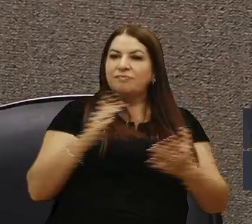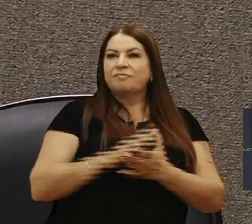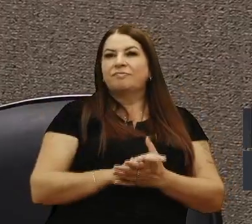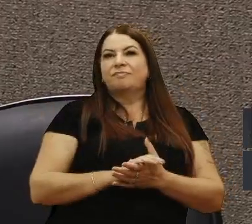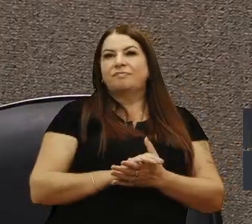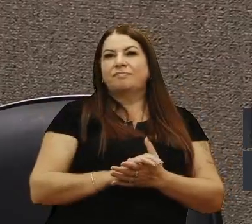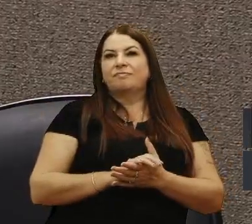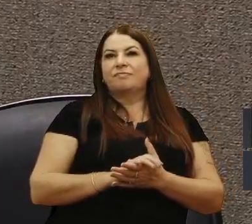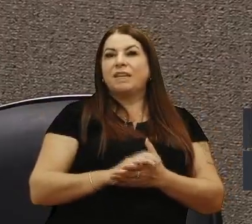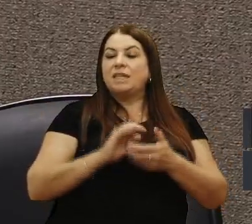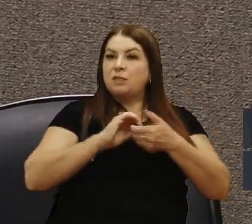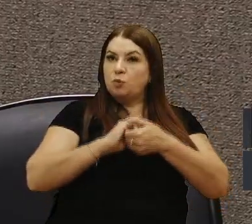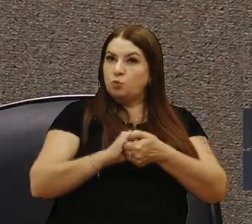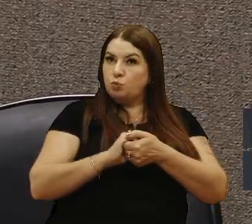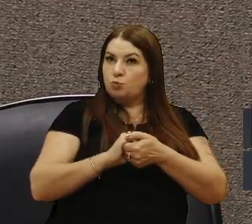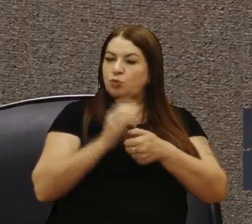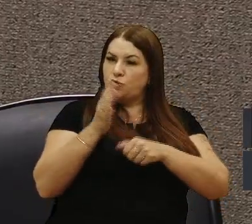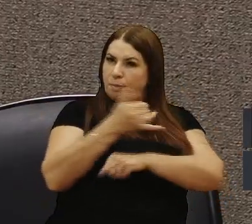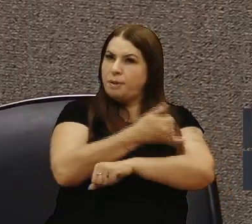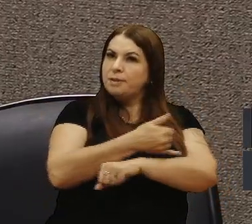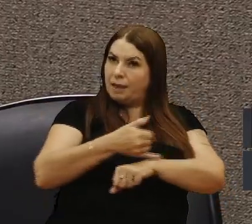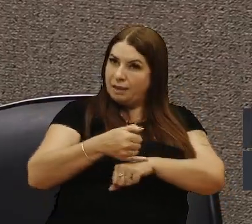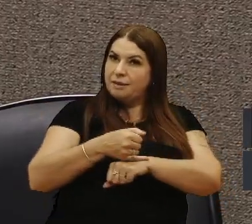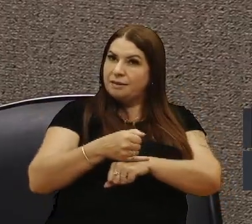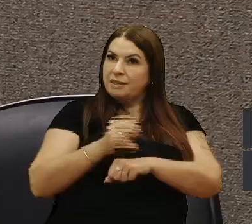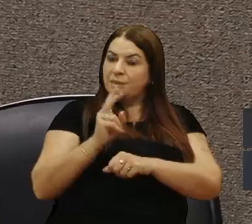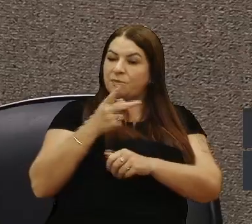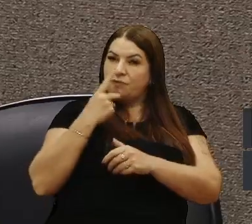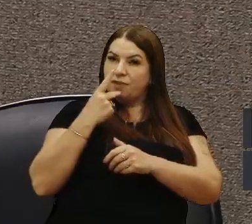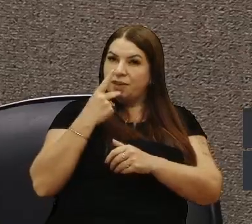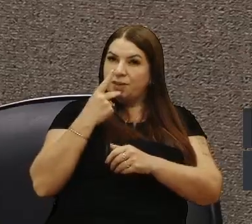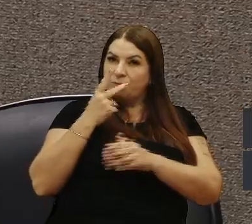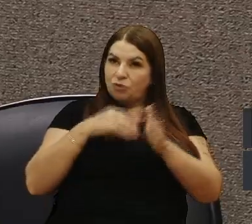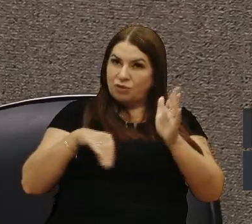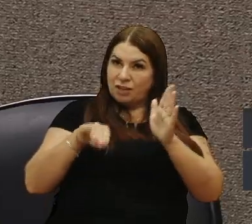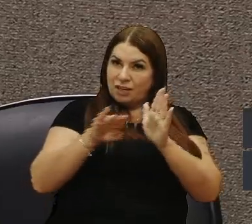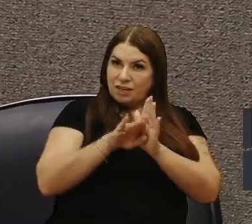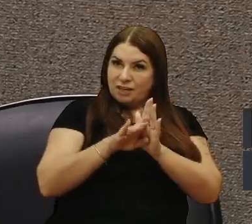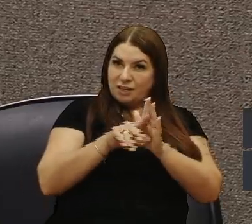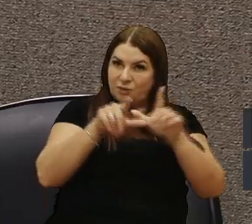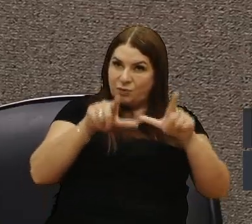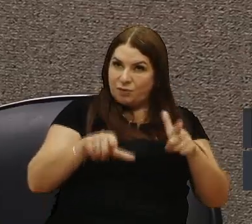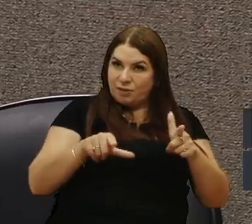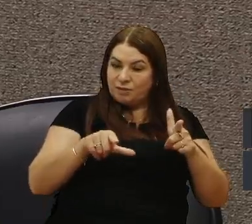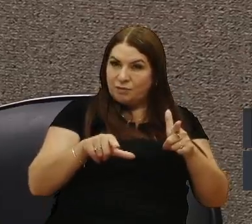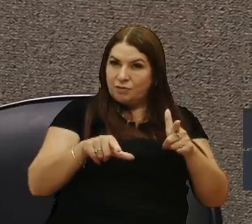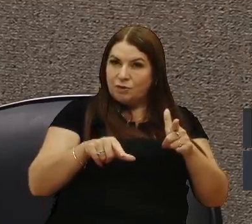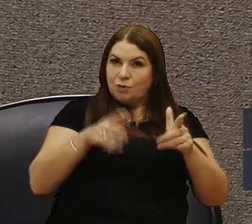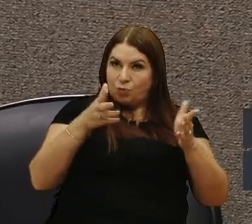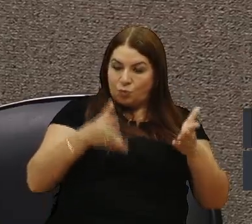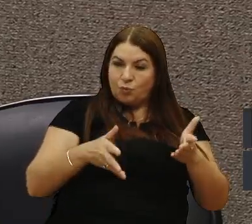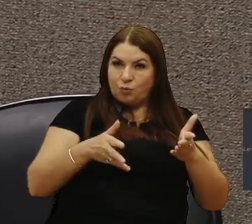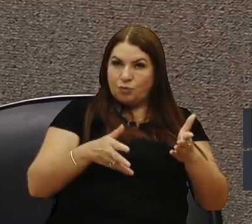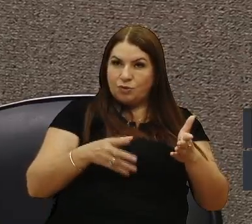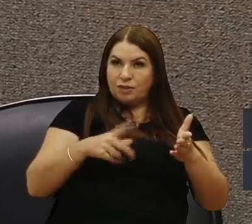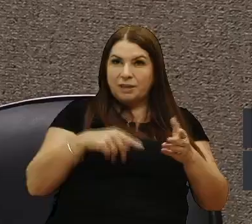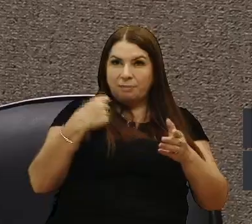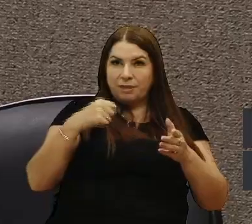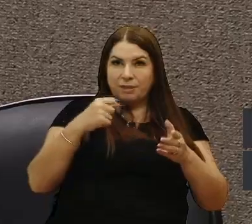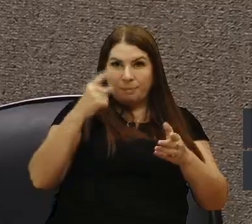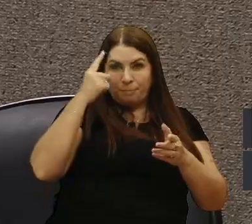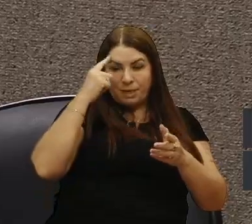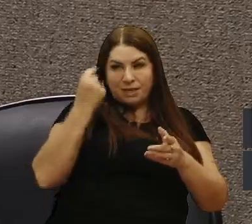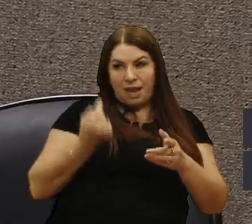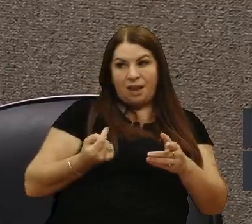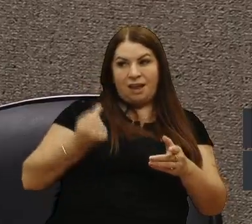E a gente saúda aqui a todos que passaram. Nós sempre falamos que para chegar em algum lugar, hoje a gente precisa pensar